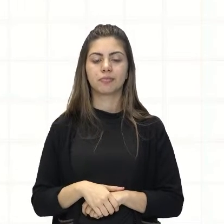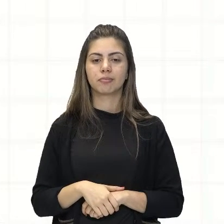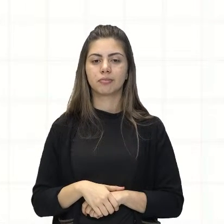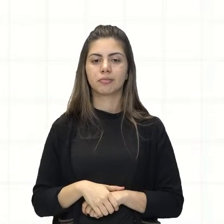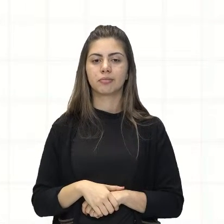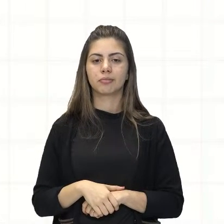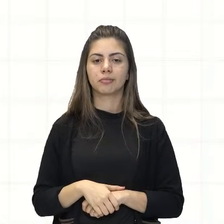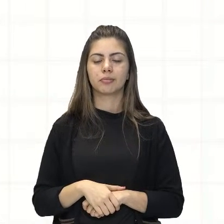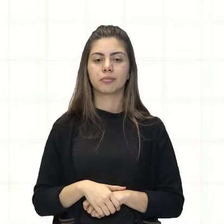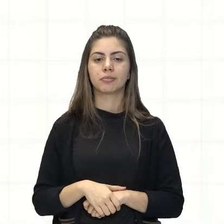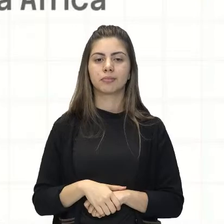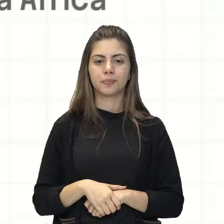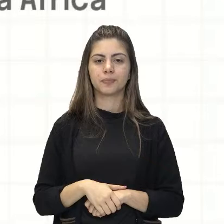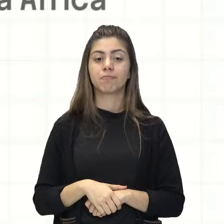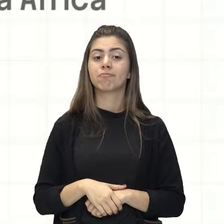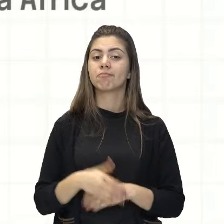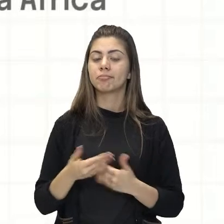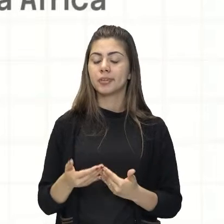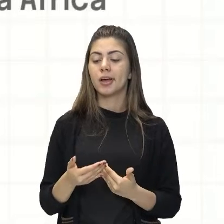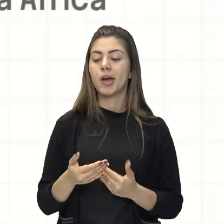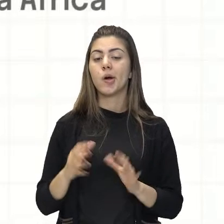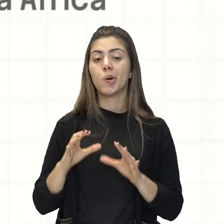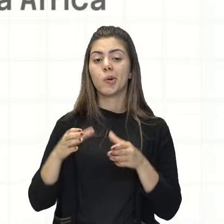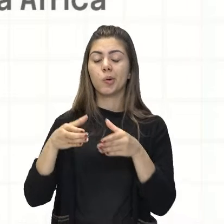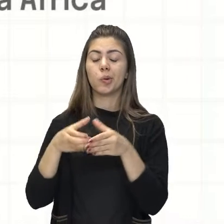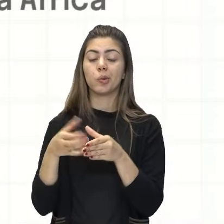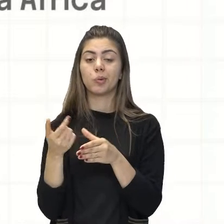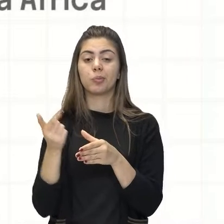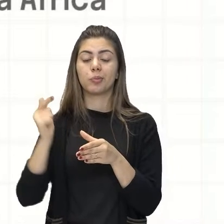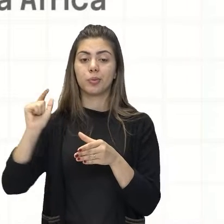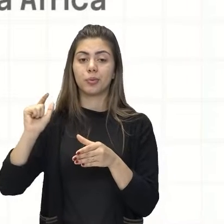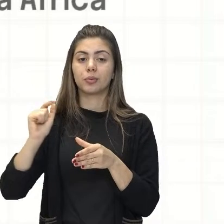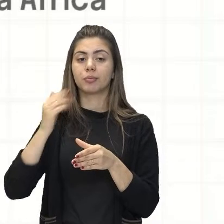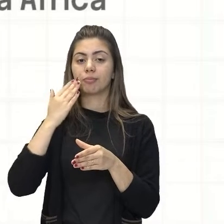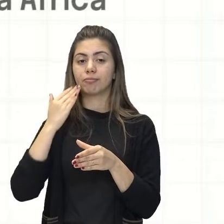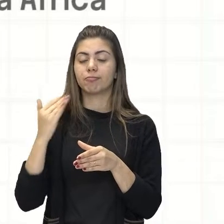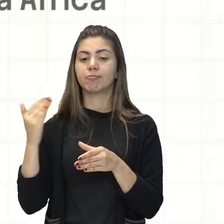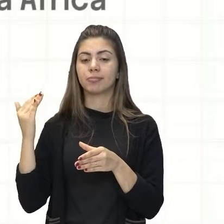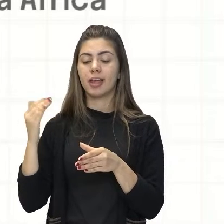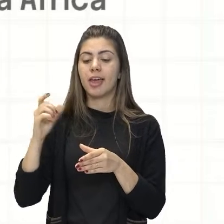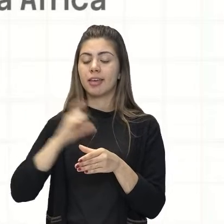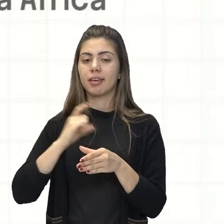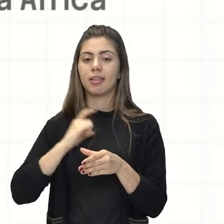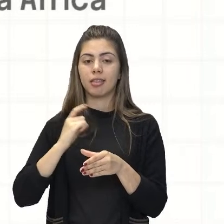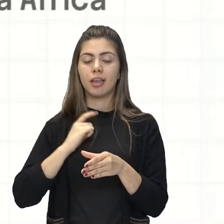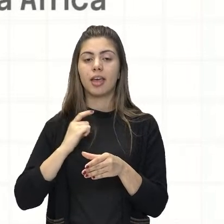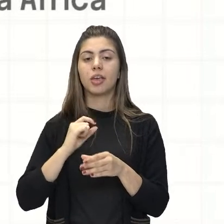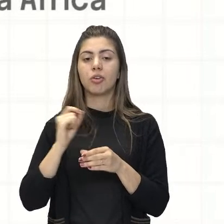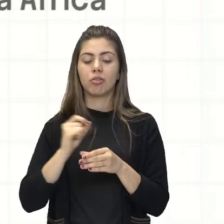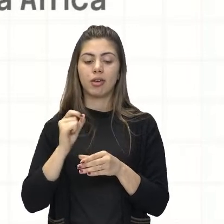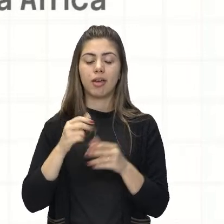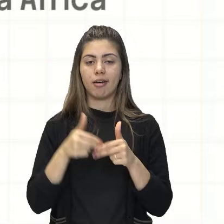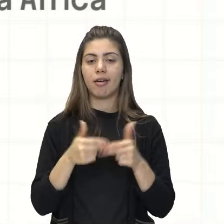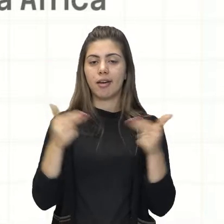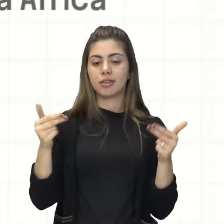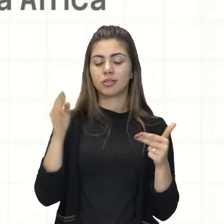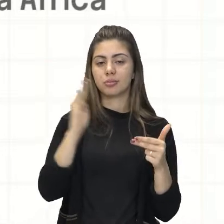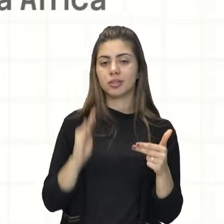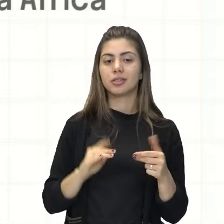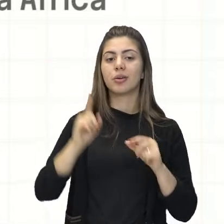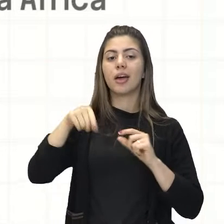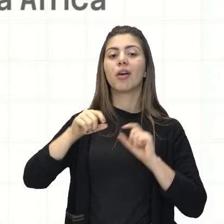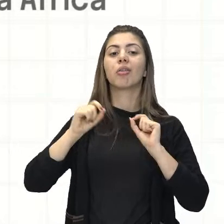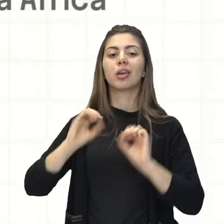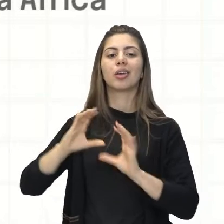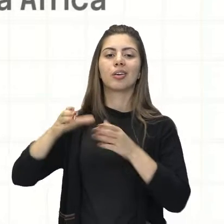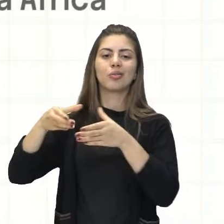outro grupo que faz parte desse tripé da matriz étnica do Brasil, que são os